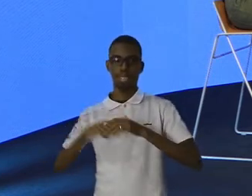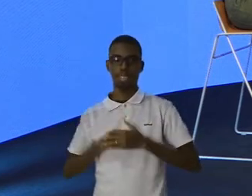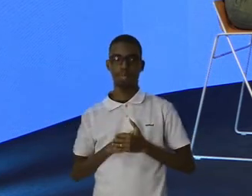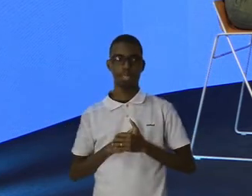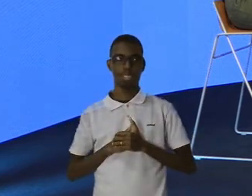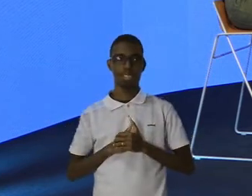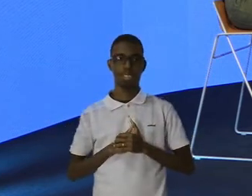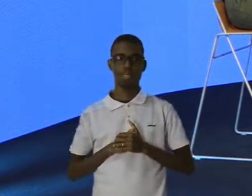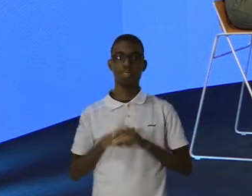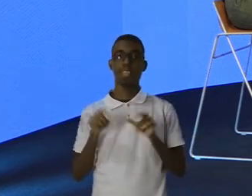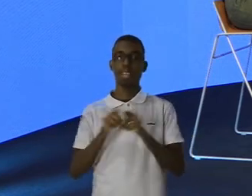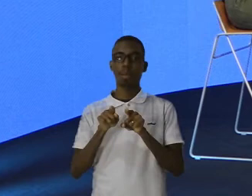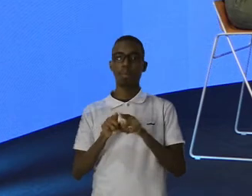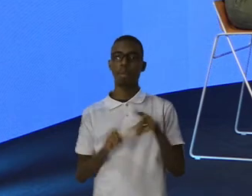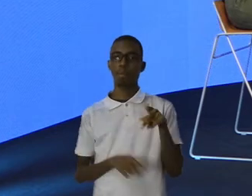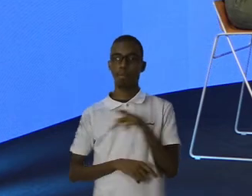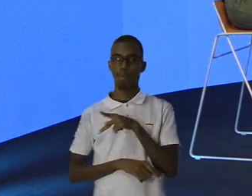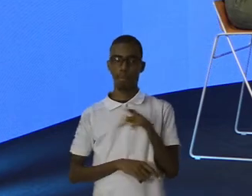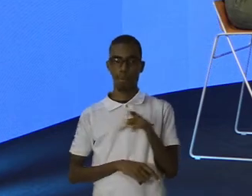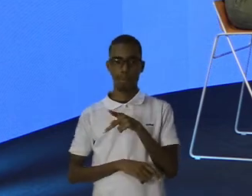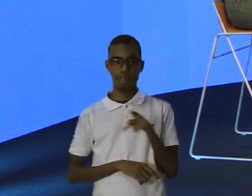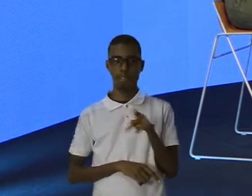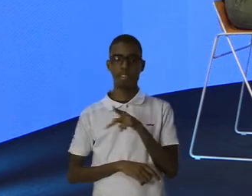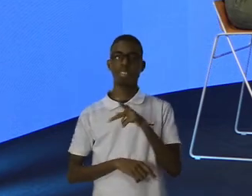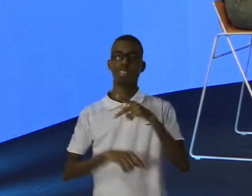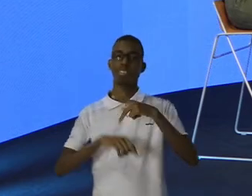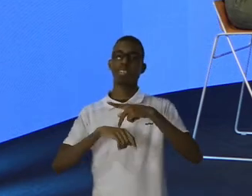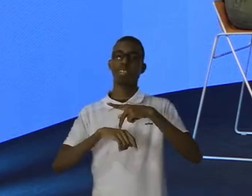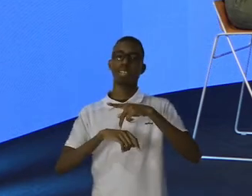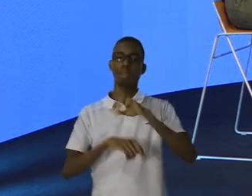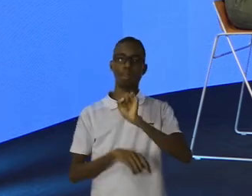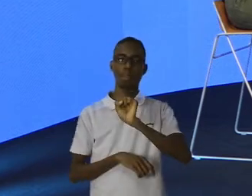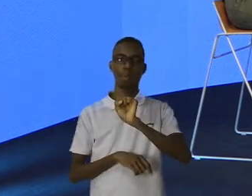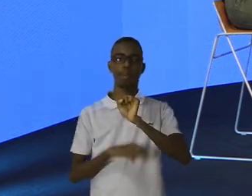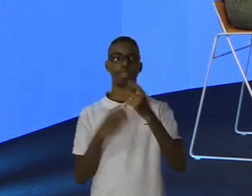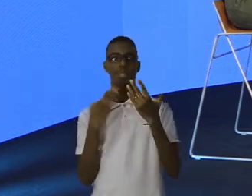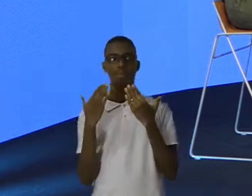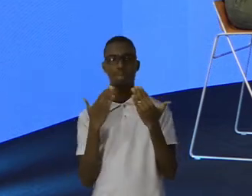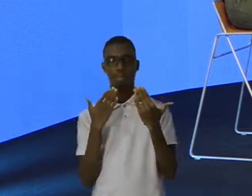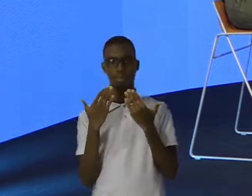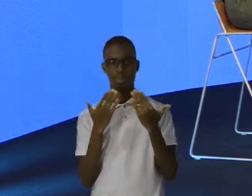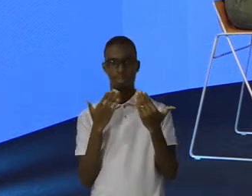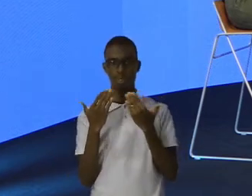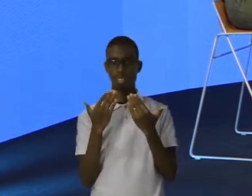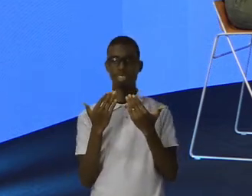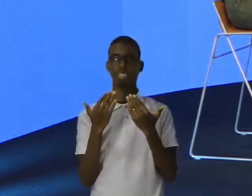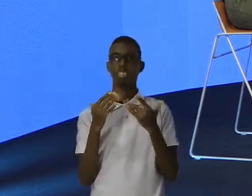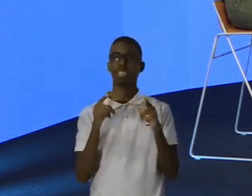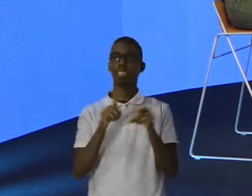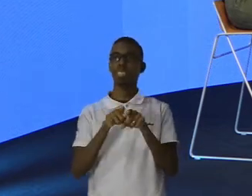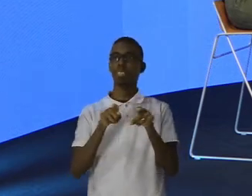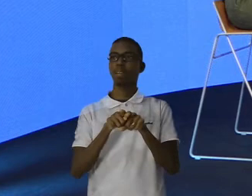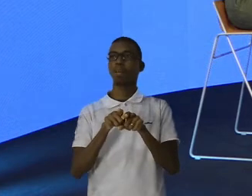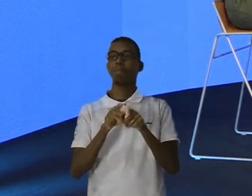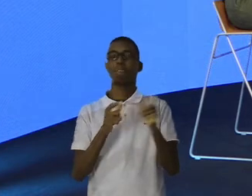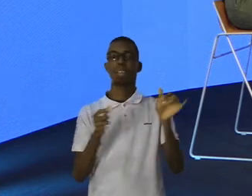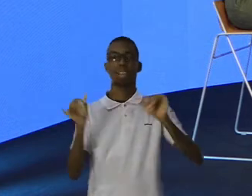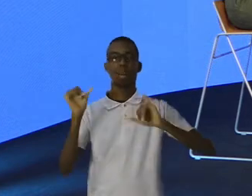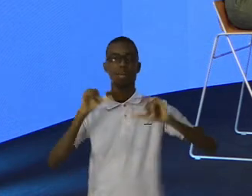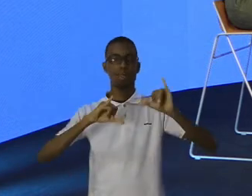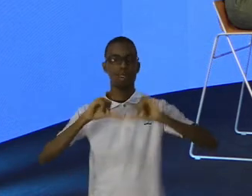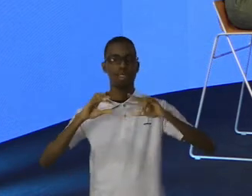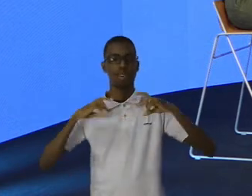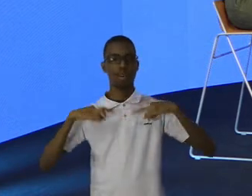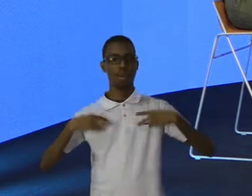professor e pesquisador dos programas de pós-graduação em psicologia e líder do laboratório Fator Humano e pesquisador do Núcleo de Psicologia